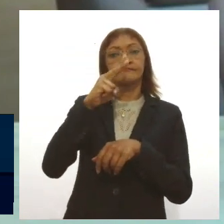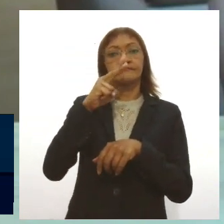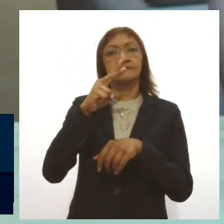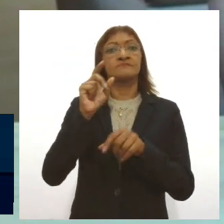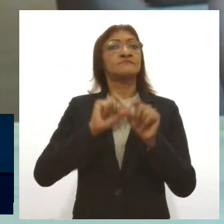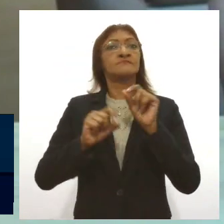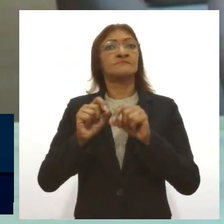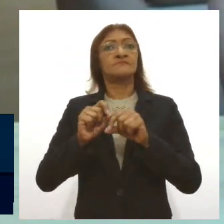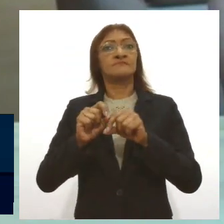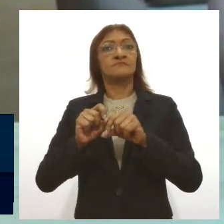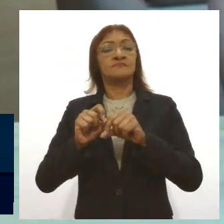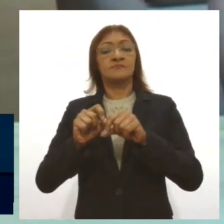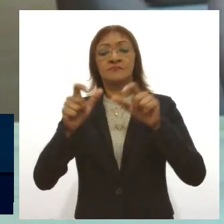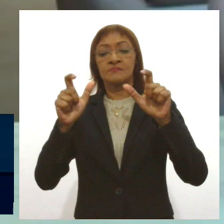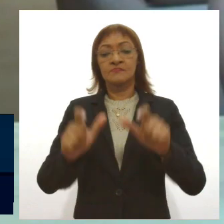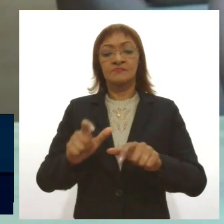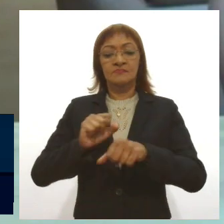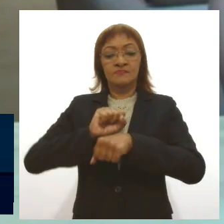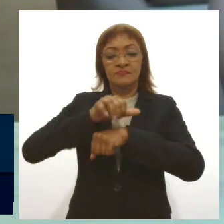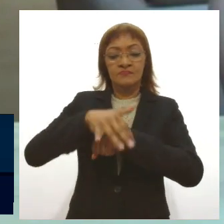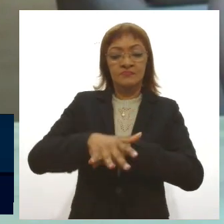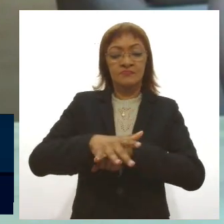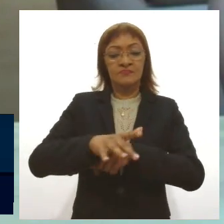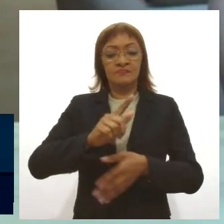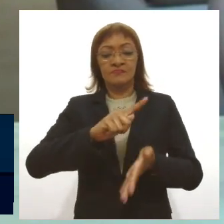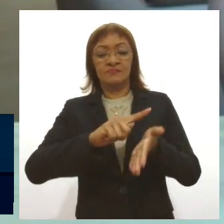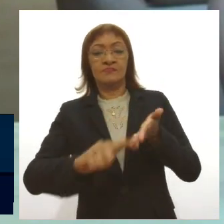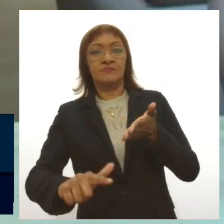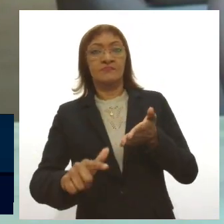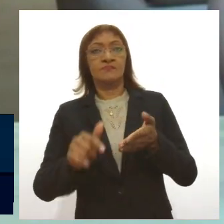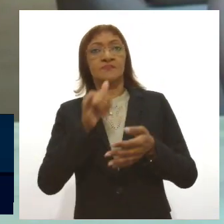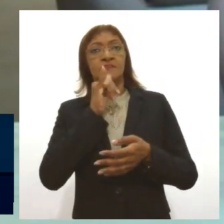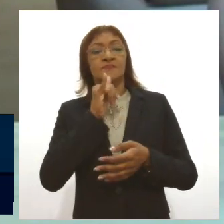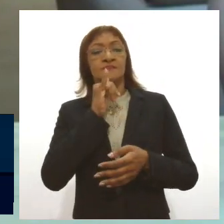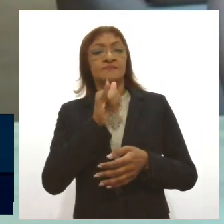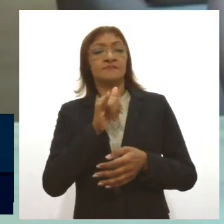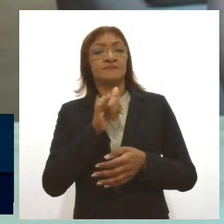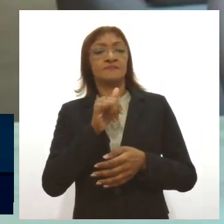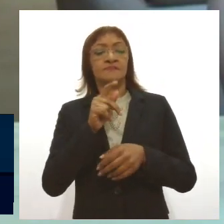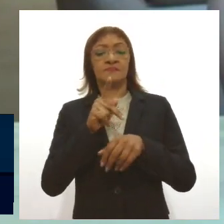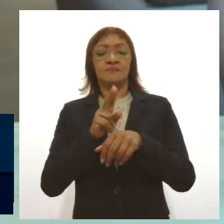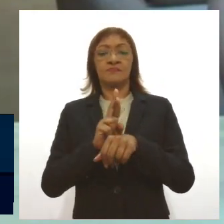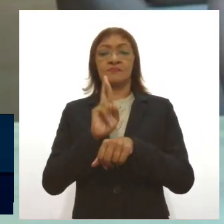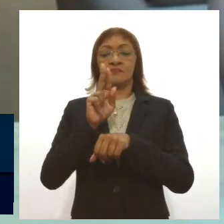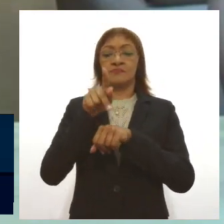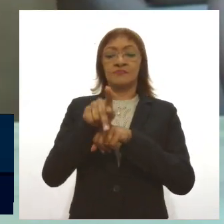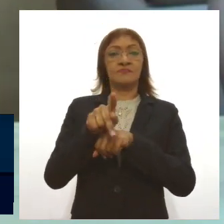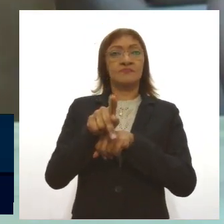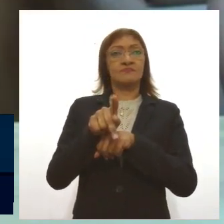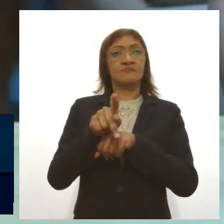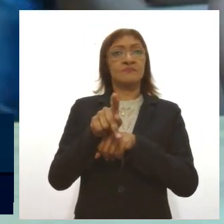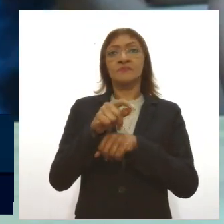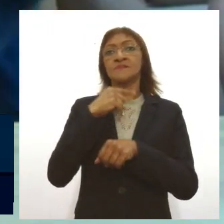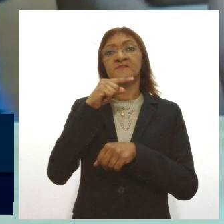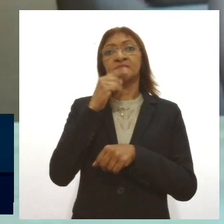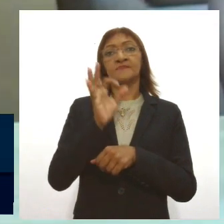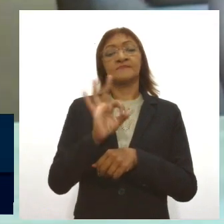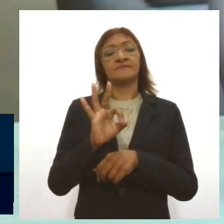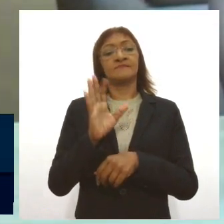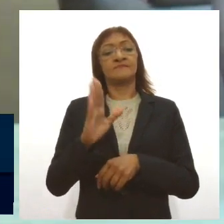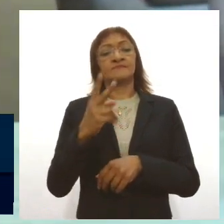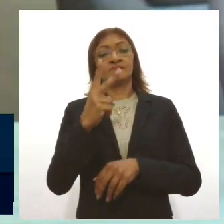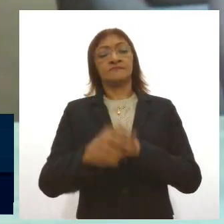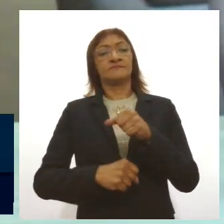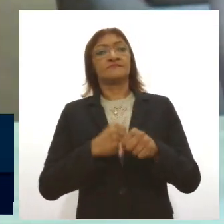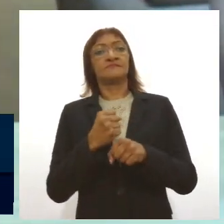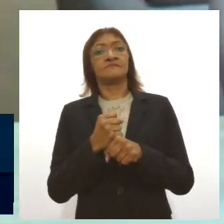barragens. Já em outros locais a gente não conseguiu. Por exemplo, em Ribeirópolis, no povoado de João Ferreira, a gente tem uma grande barragem, e que 2 anos seguidos, no